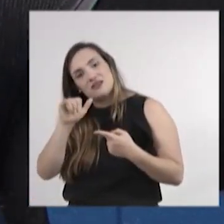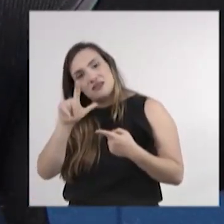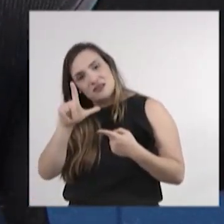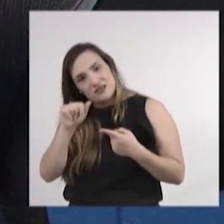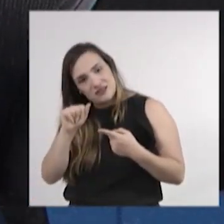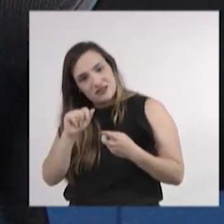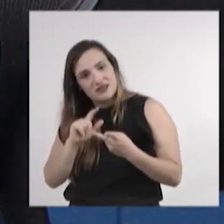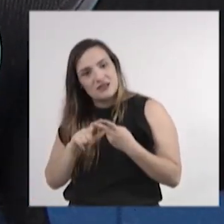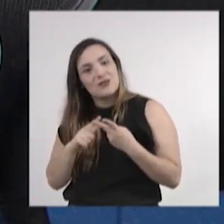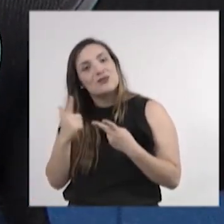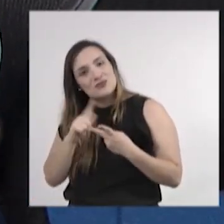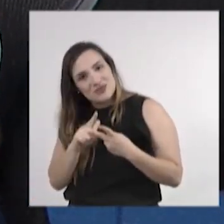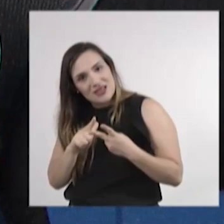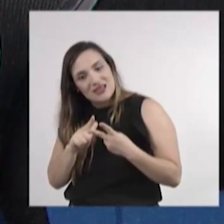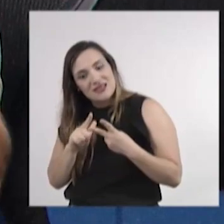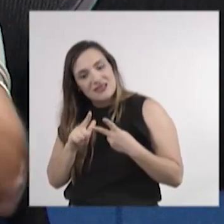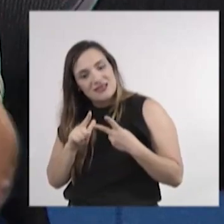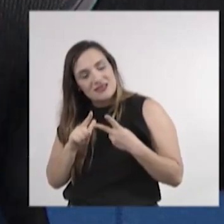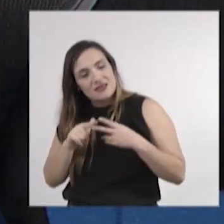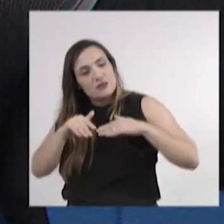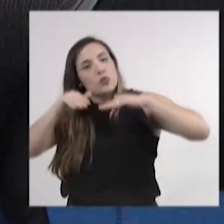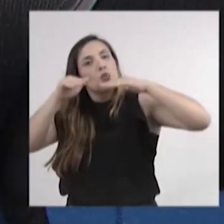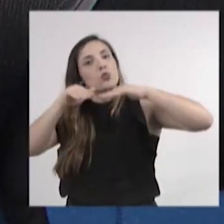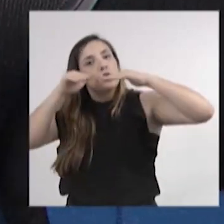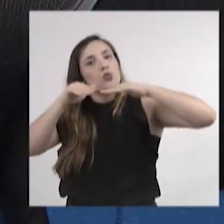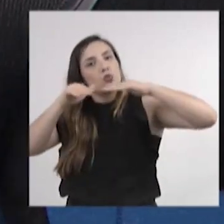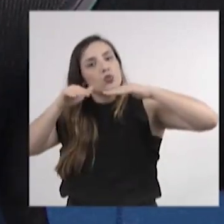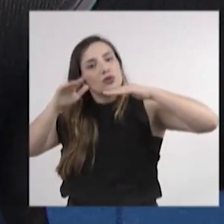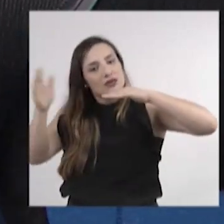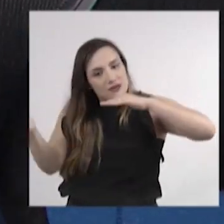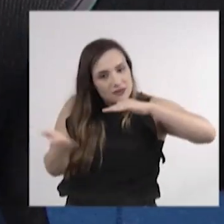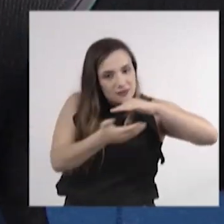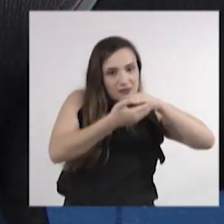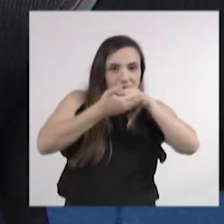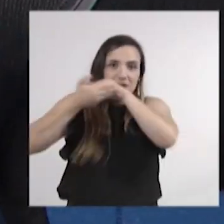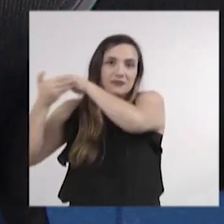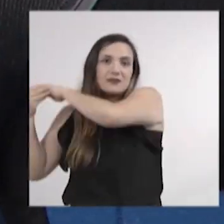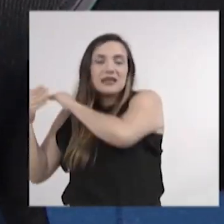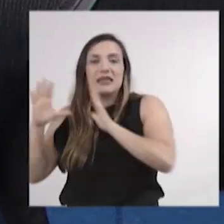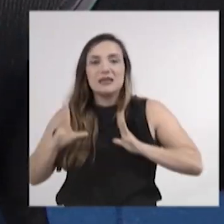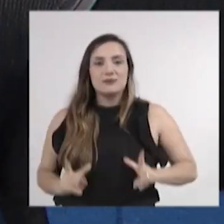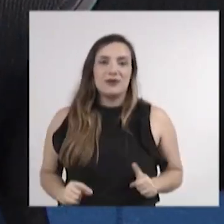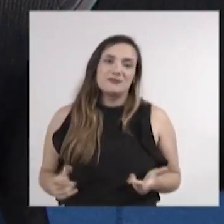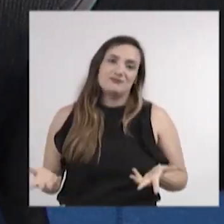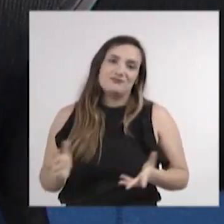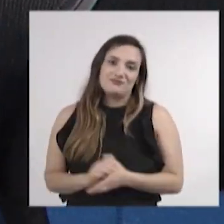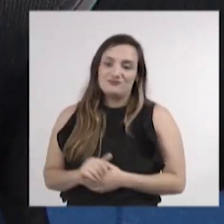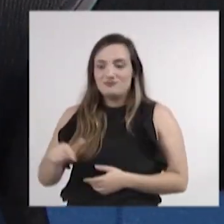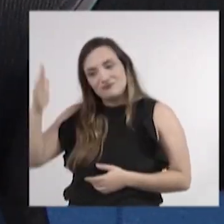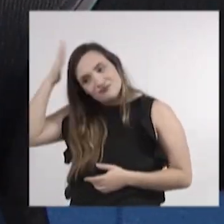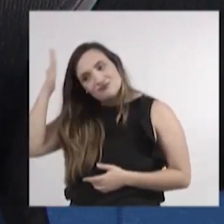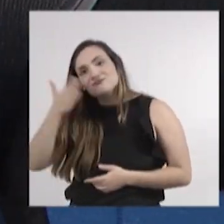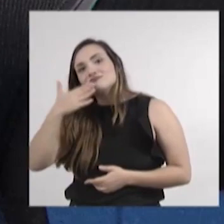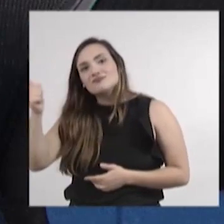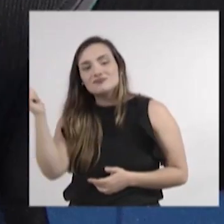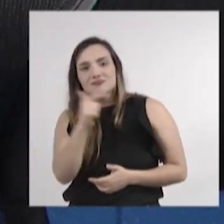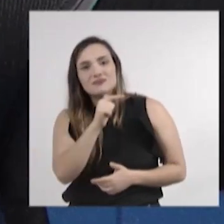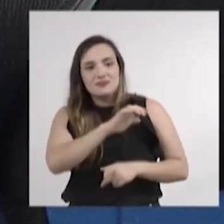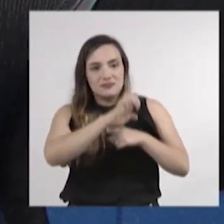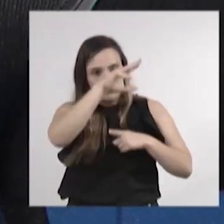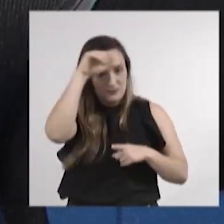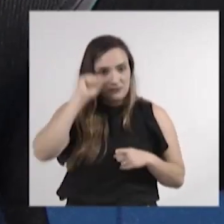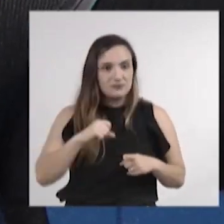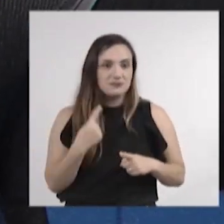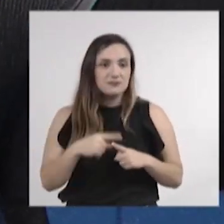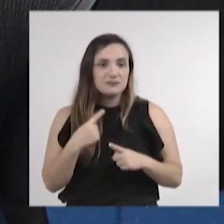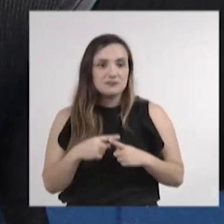do Paraná, eles conseguem se manter em suspensão e sair da barragem. Então, eles não ficam retidos. E quando quando esses finos passam